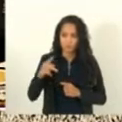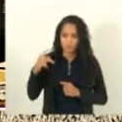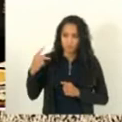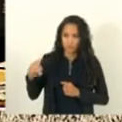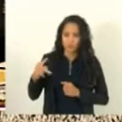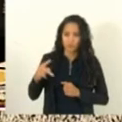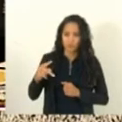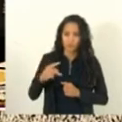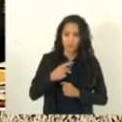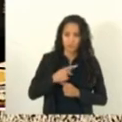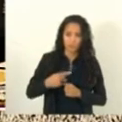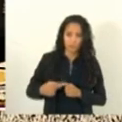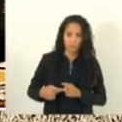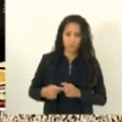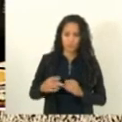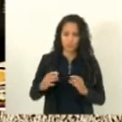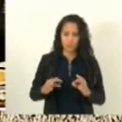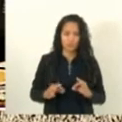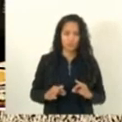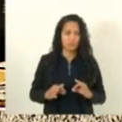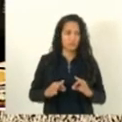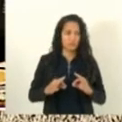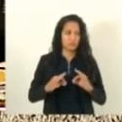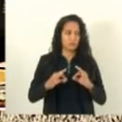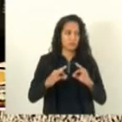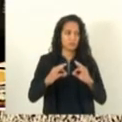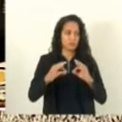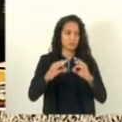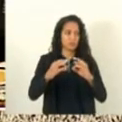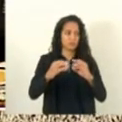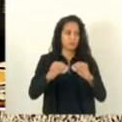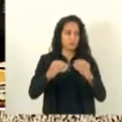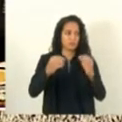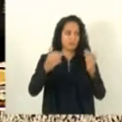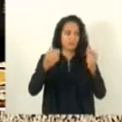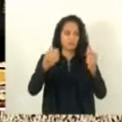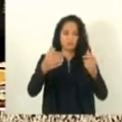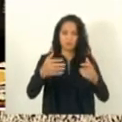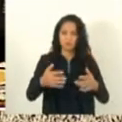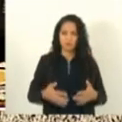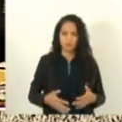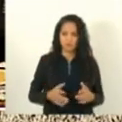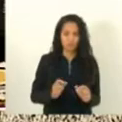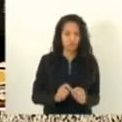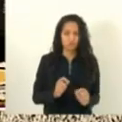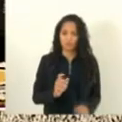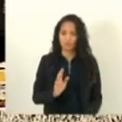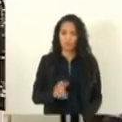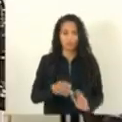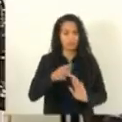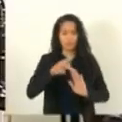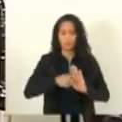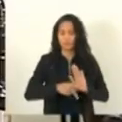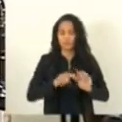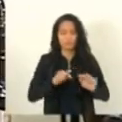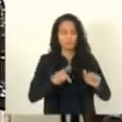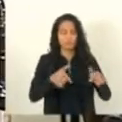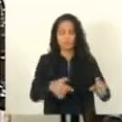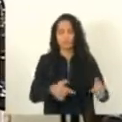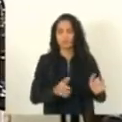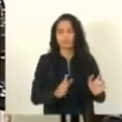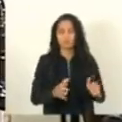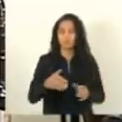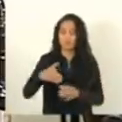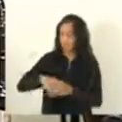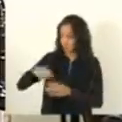presidente, tudo o que é sugerido no projeto de lei já é feito e o projeto ainda tem vício de iniciativa. Você já votou,